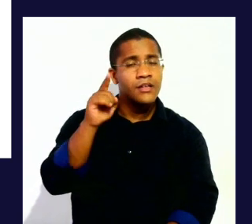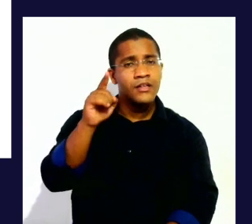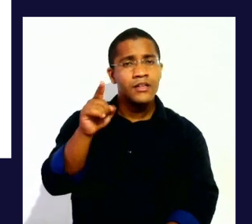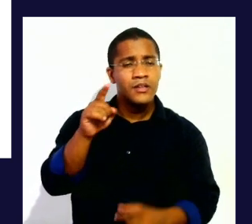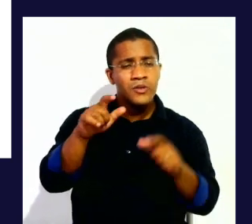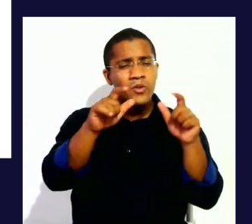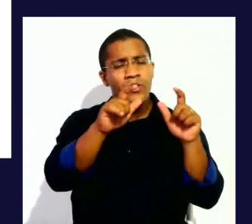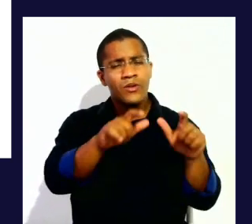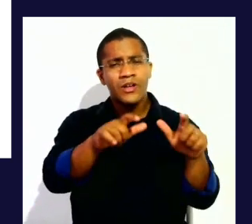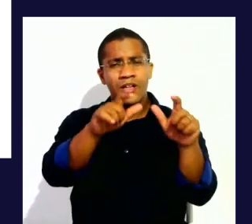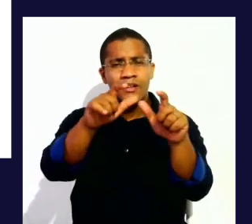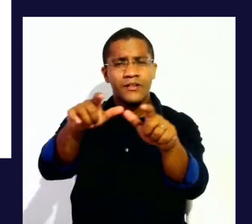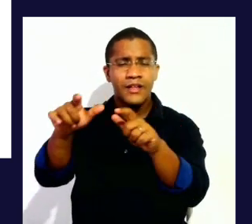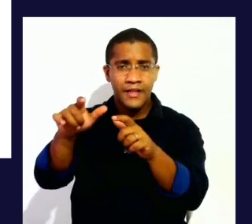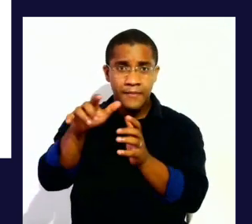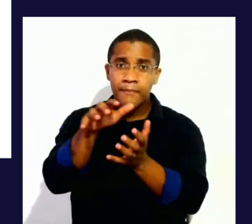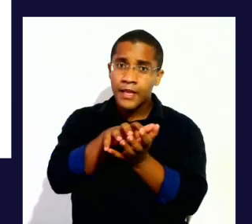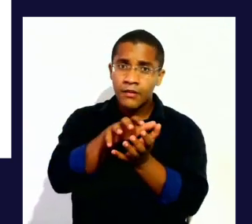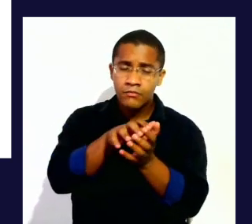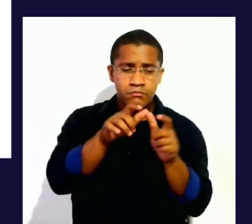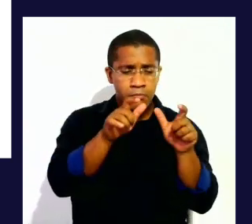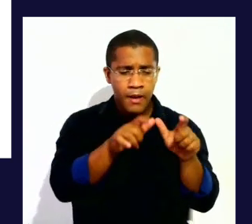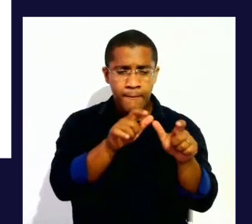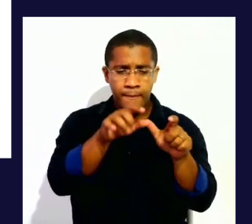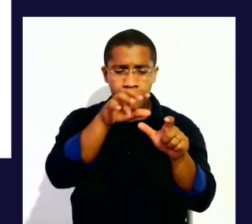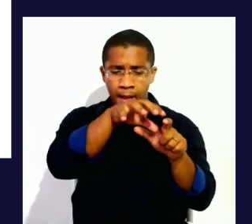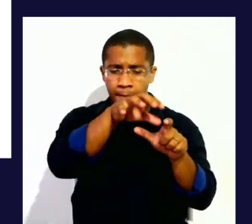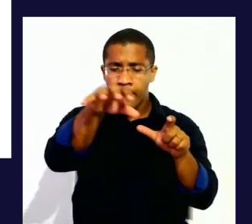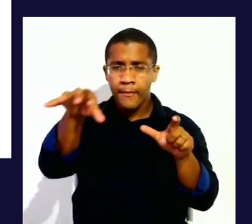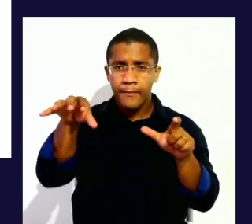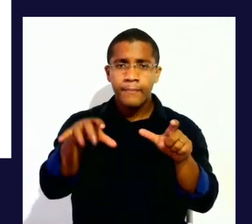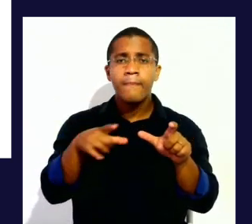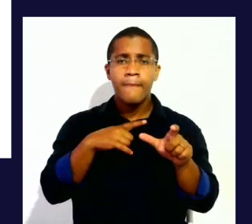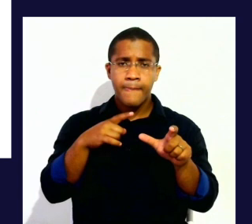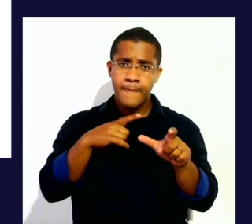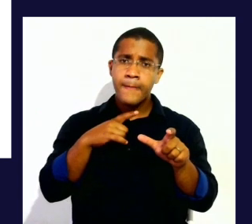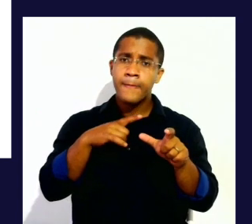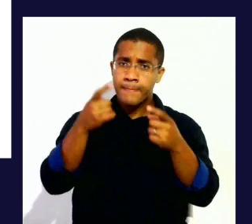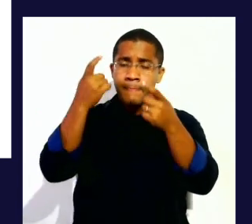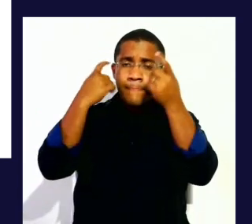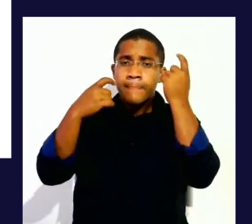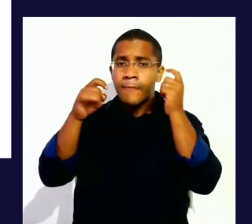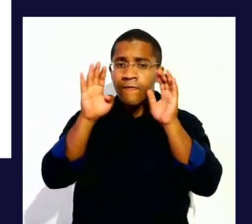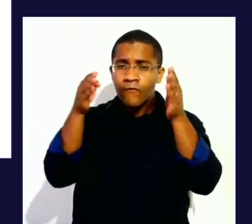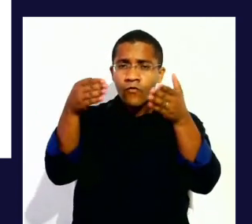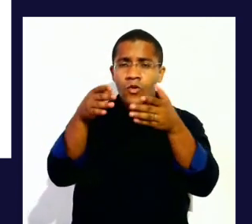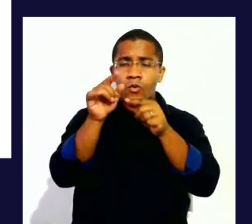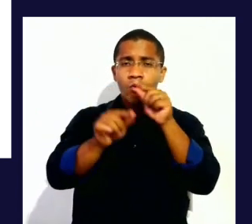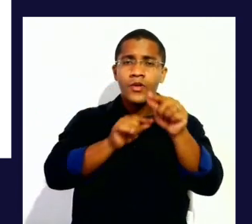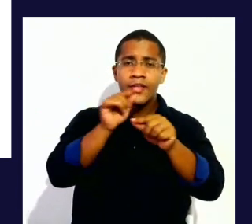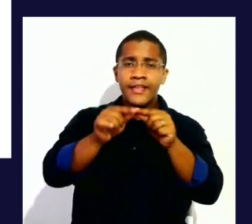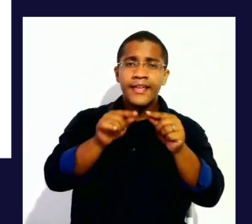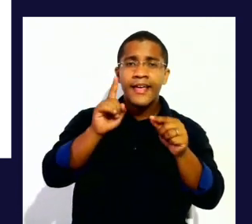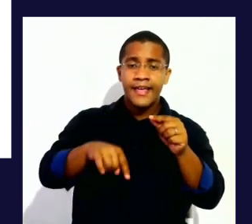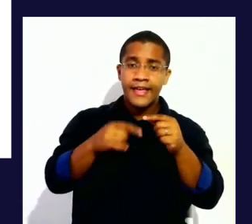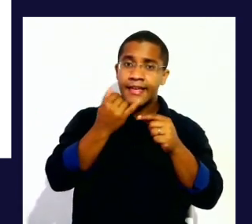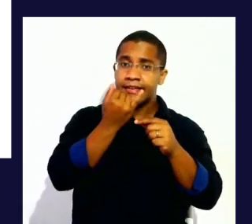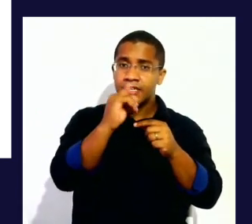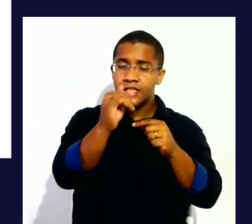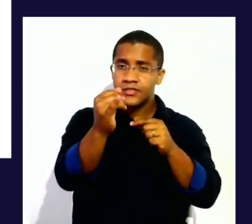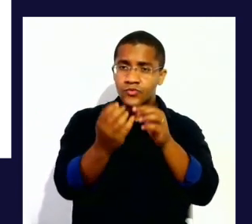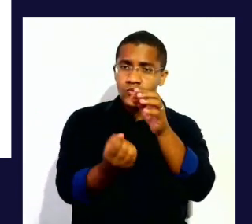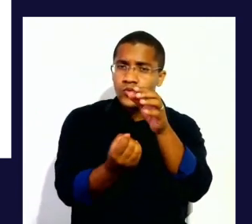vários locais do nosso estado de Pernambuco, estamos preocupados com a geração